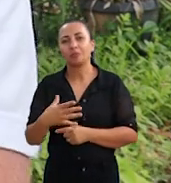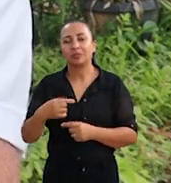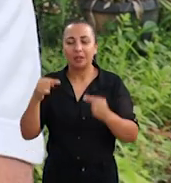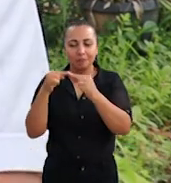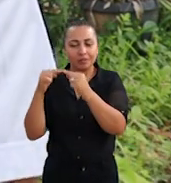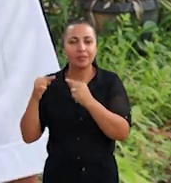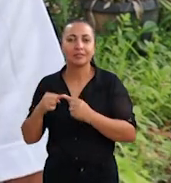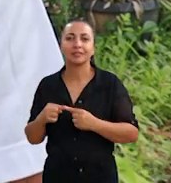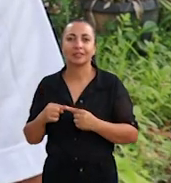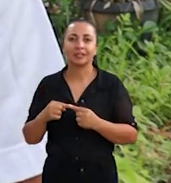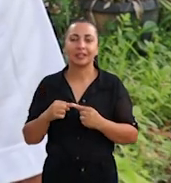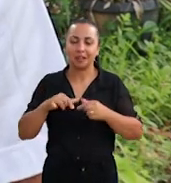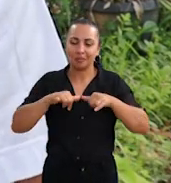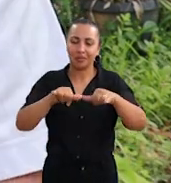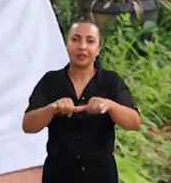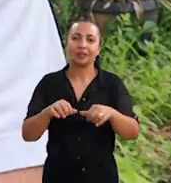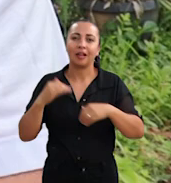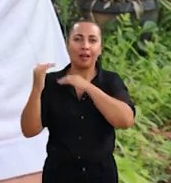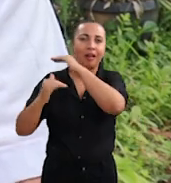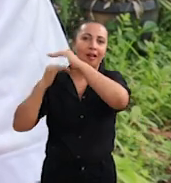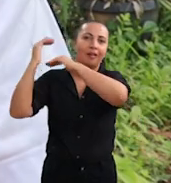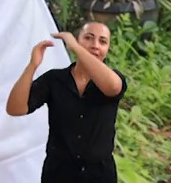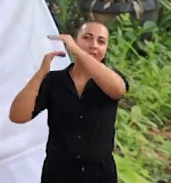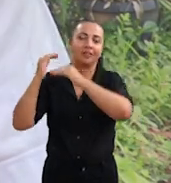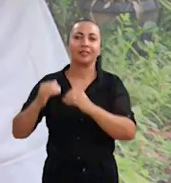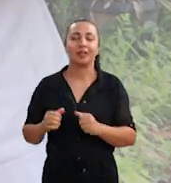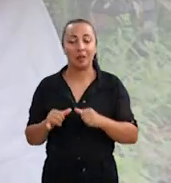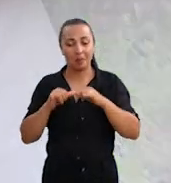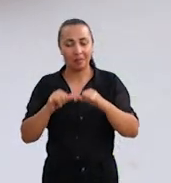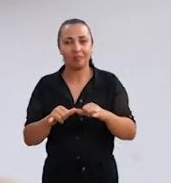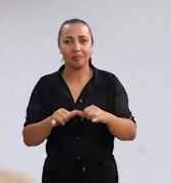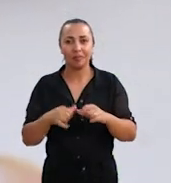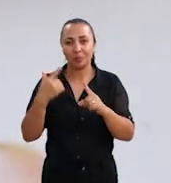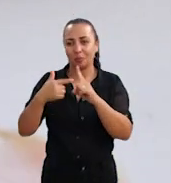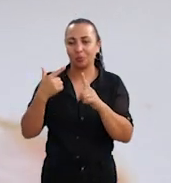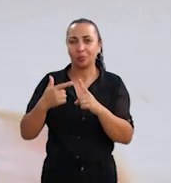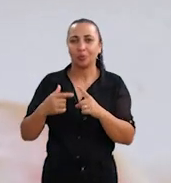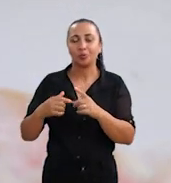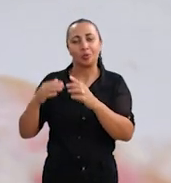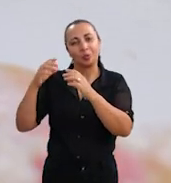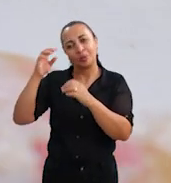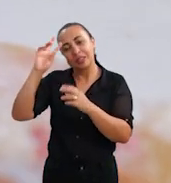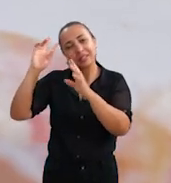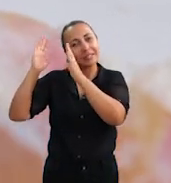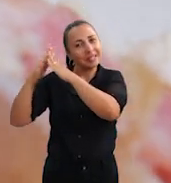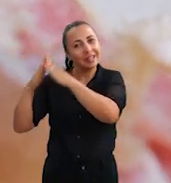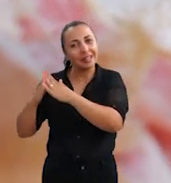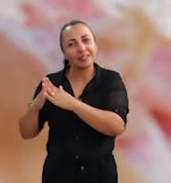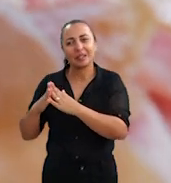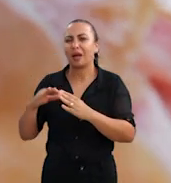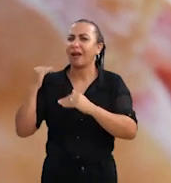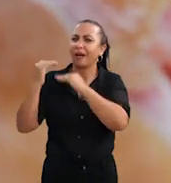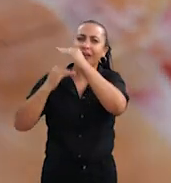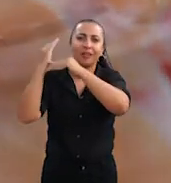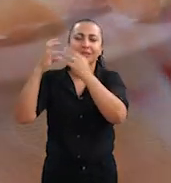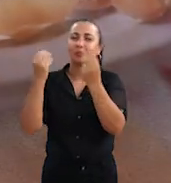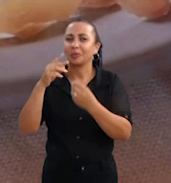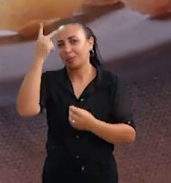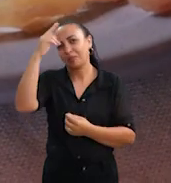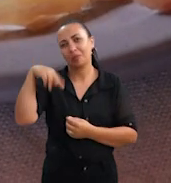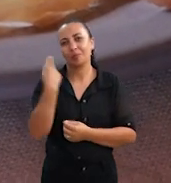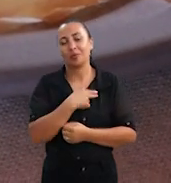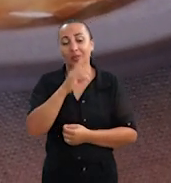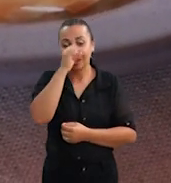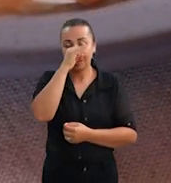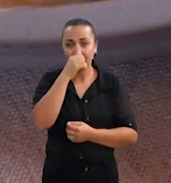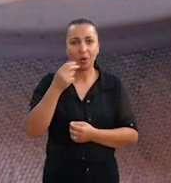investir, e esse mercado é muito crescente. O mercado de produtos artesanais é um mercado que hoje cresce muito para a gente. E esse porco,